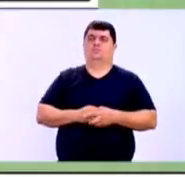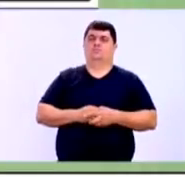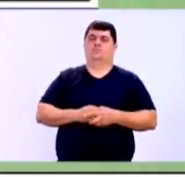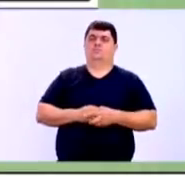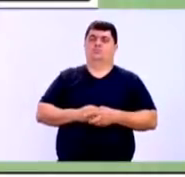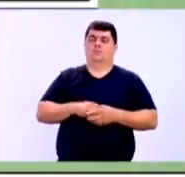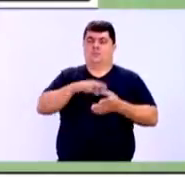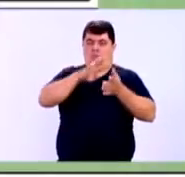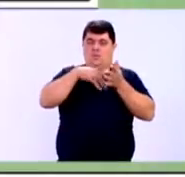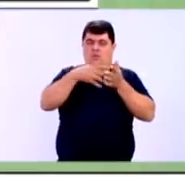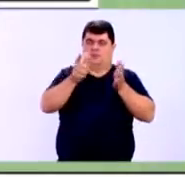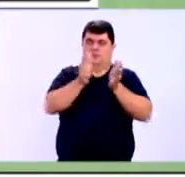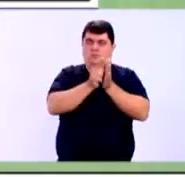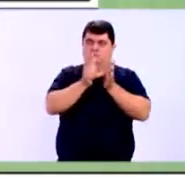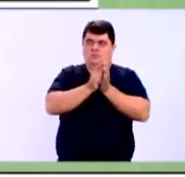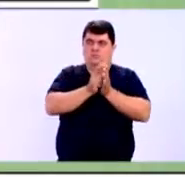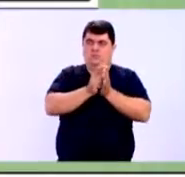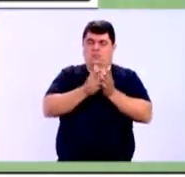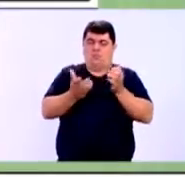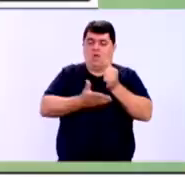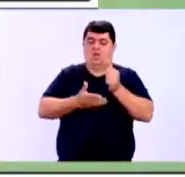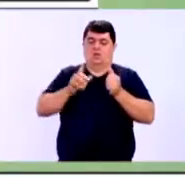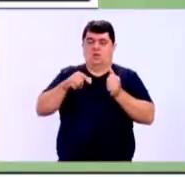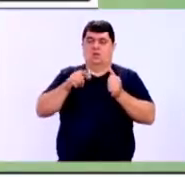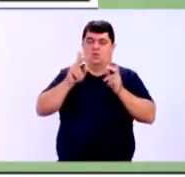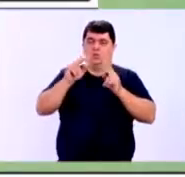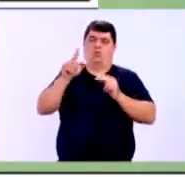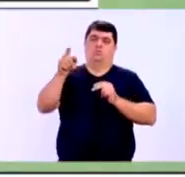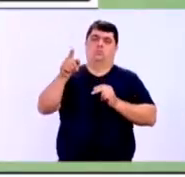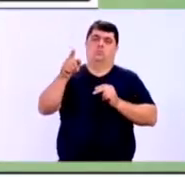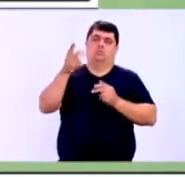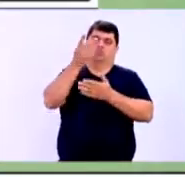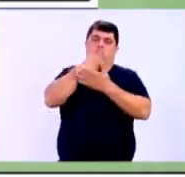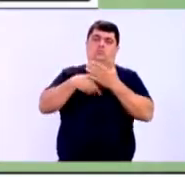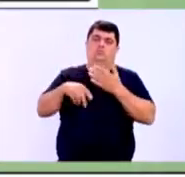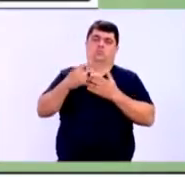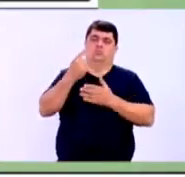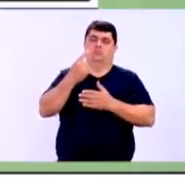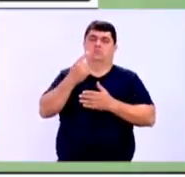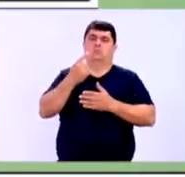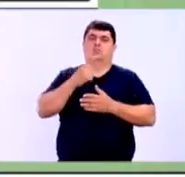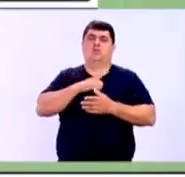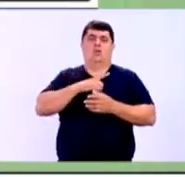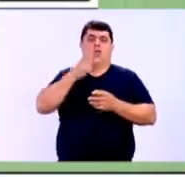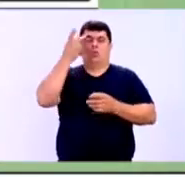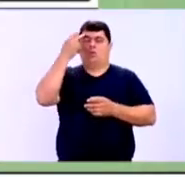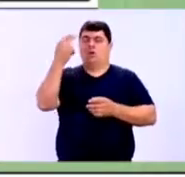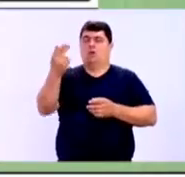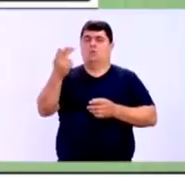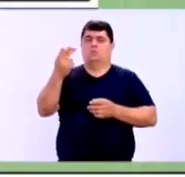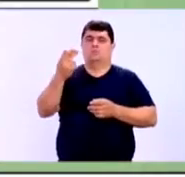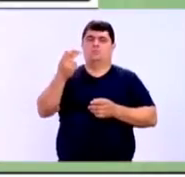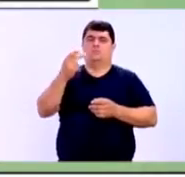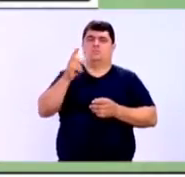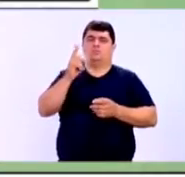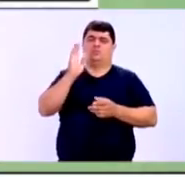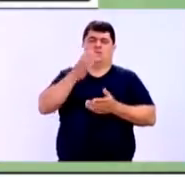A ficha de controle básica de estoque é essa aqui. É uma ficha de controle normal, que existe